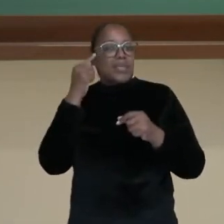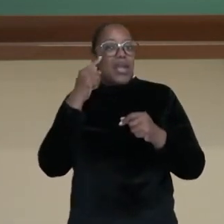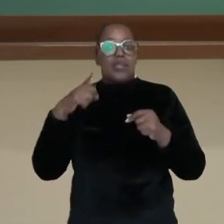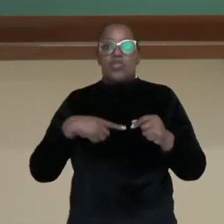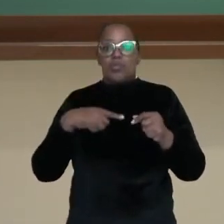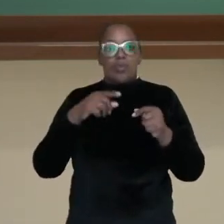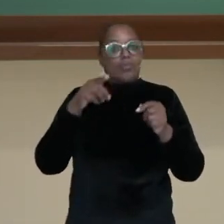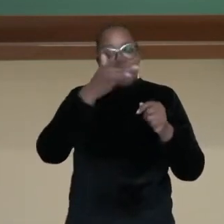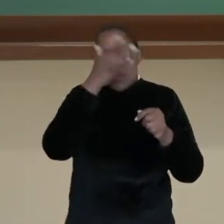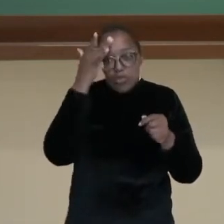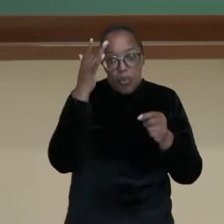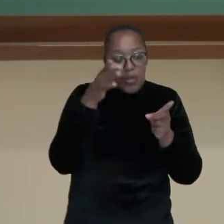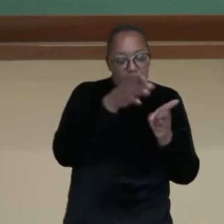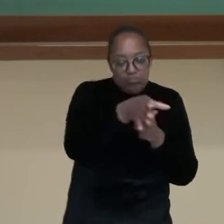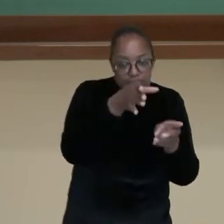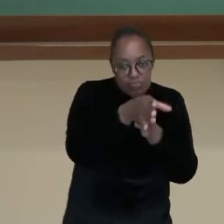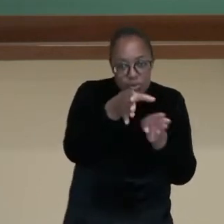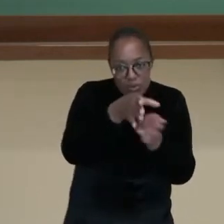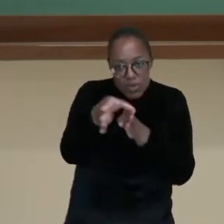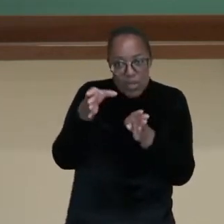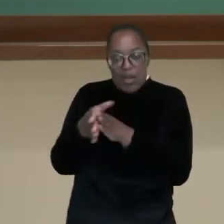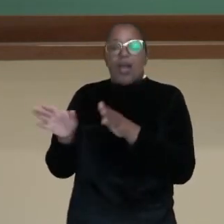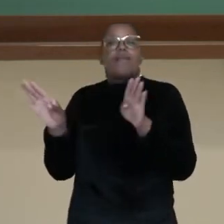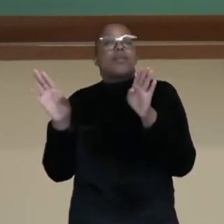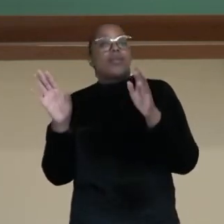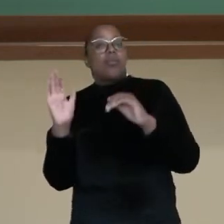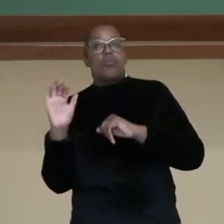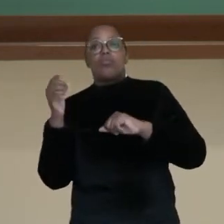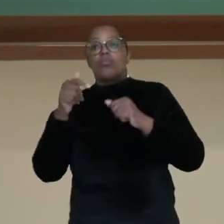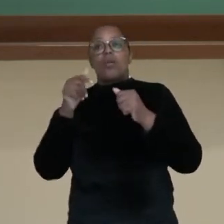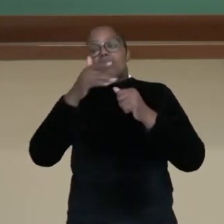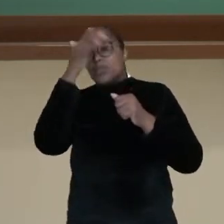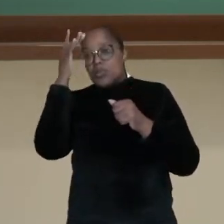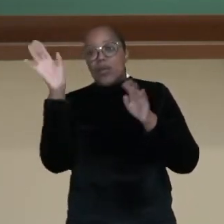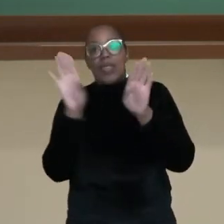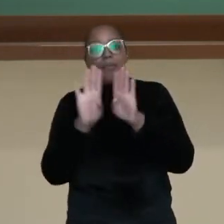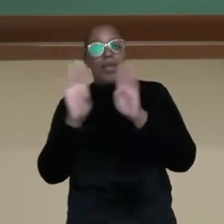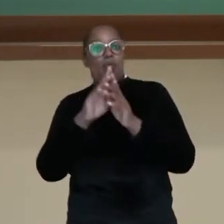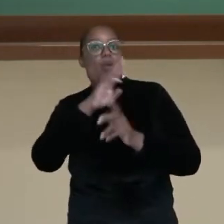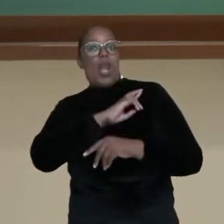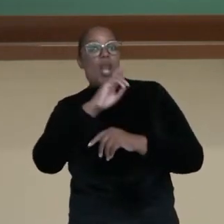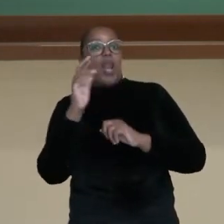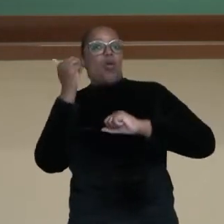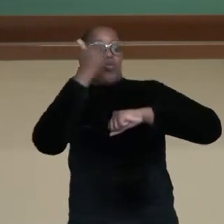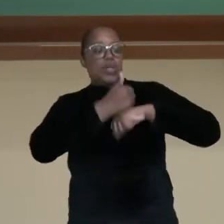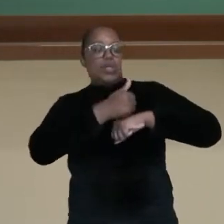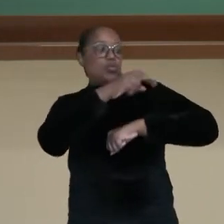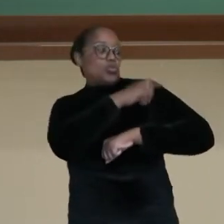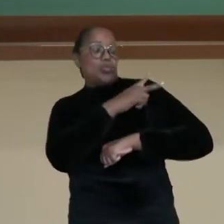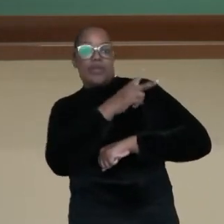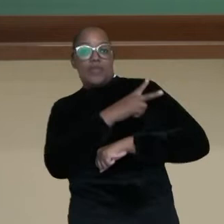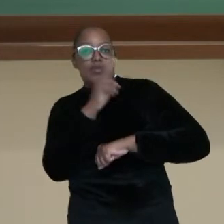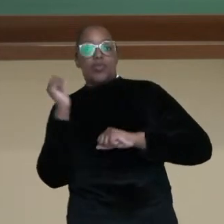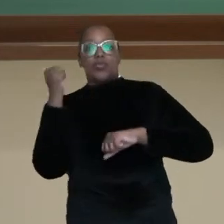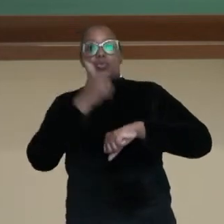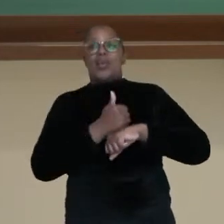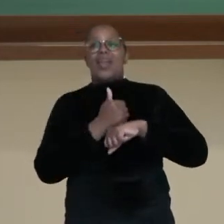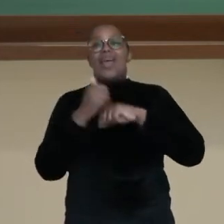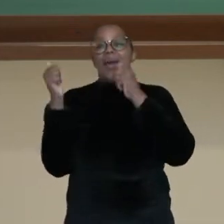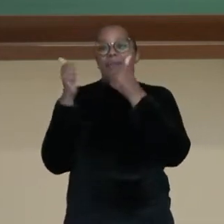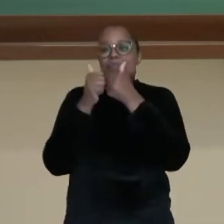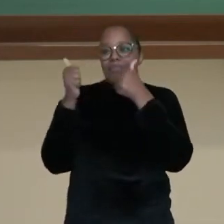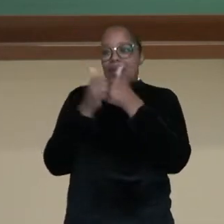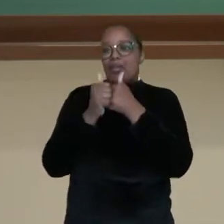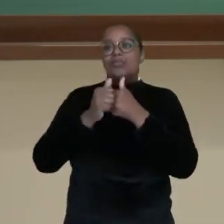um líder. E um líder que é visto acima do humano, né? Ele é próximo a Deus. Ele não erra nunca. Ele